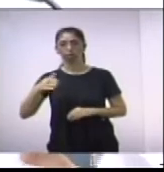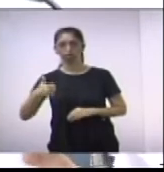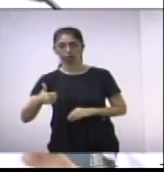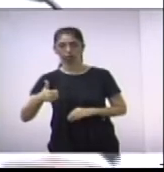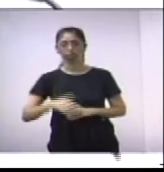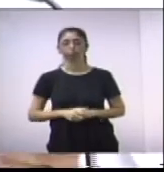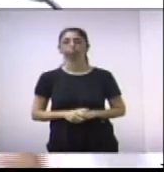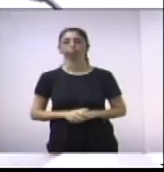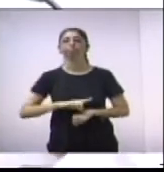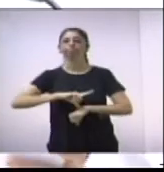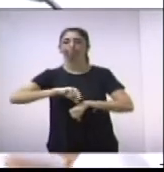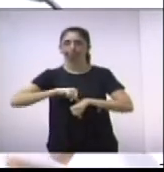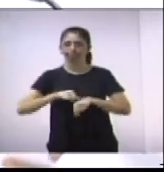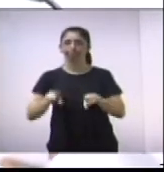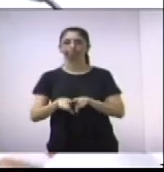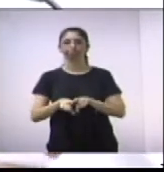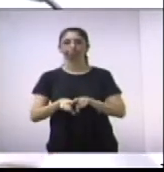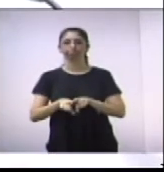minutos.